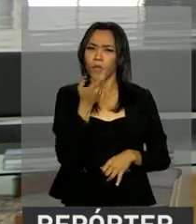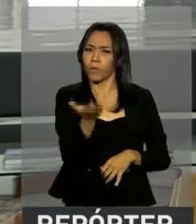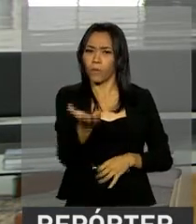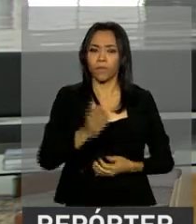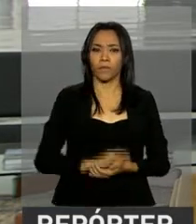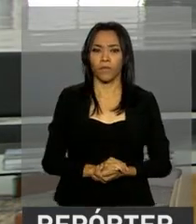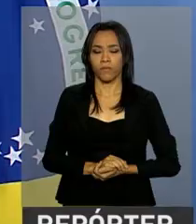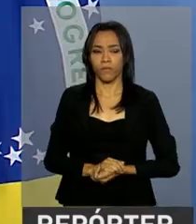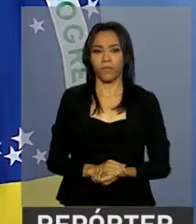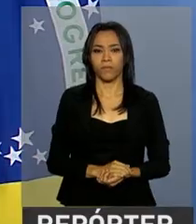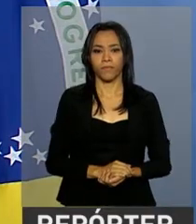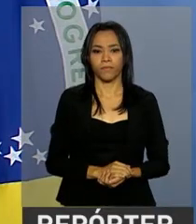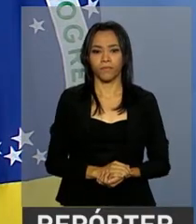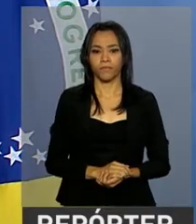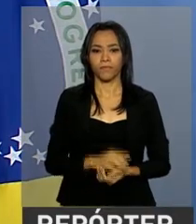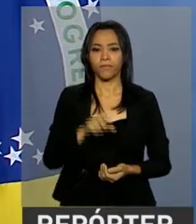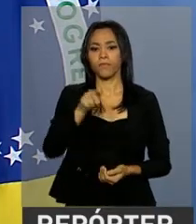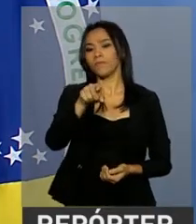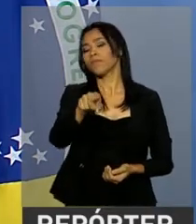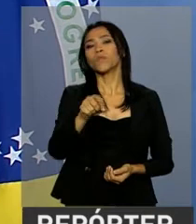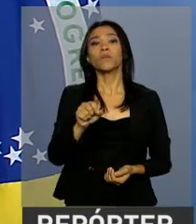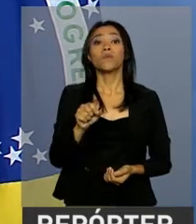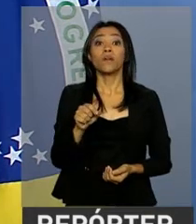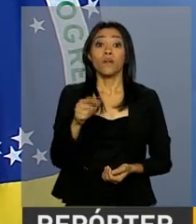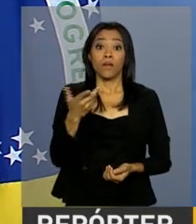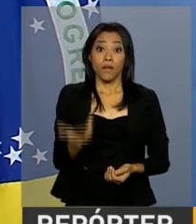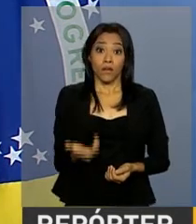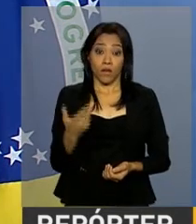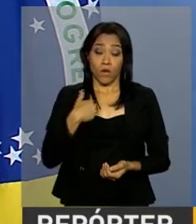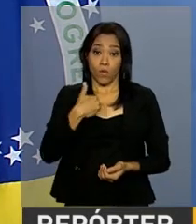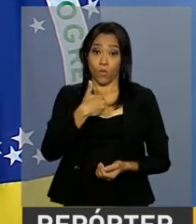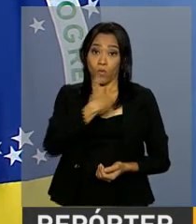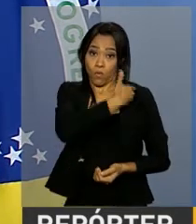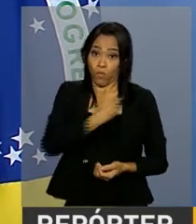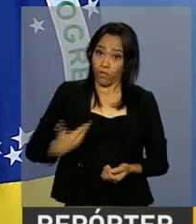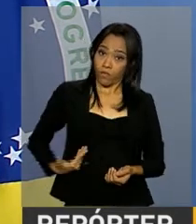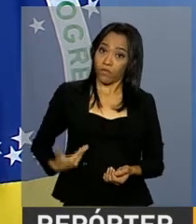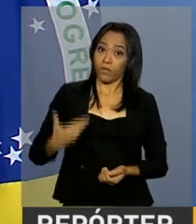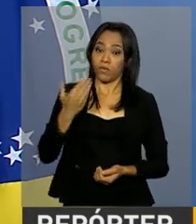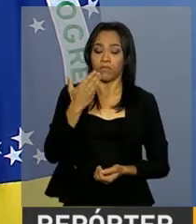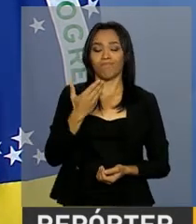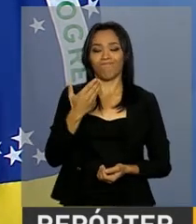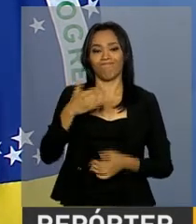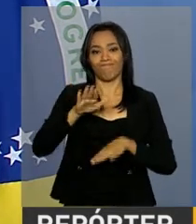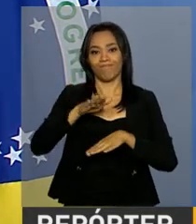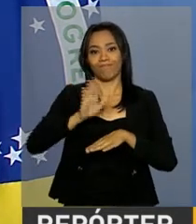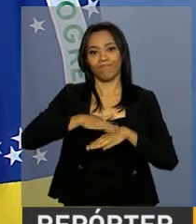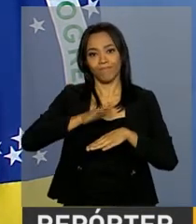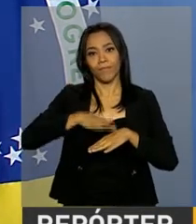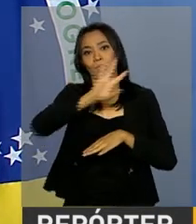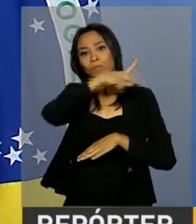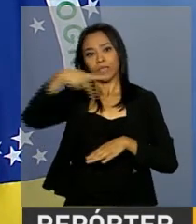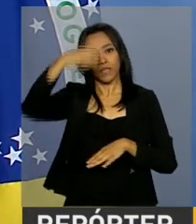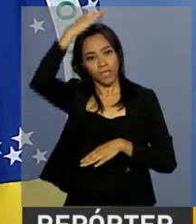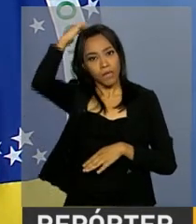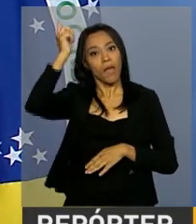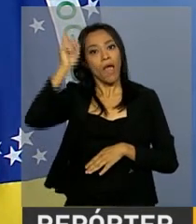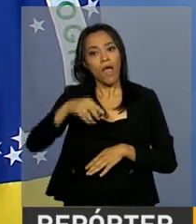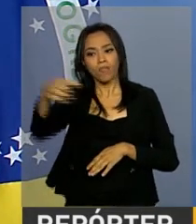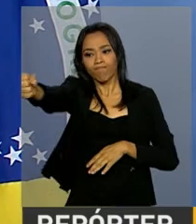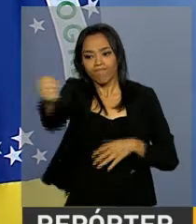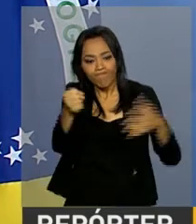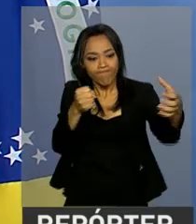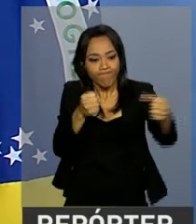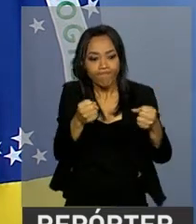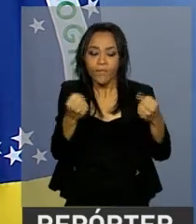falou. A tônica do governo do presidente Michel Temer tem sido o diálogo e a busca